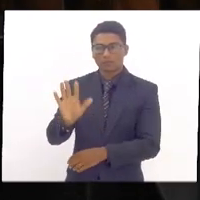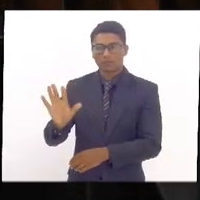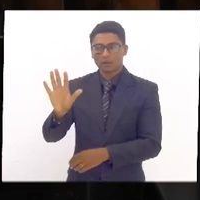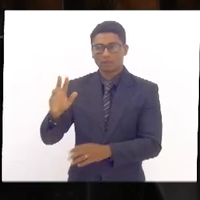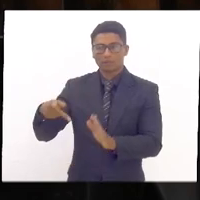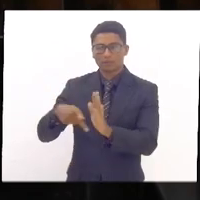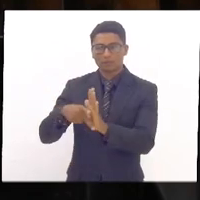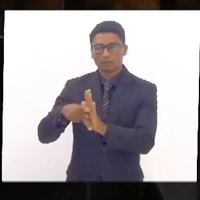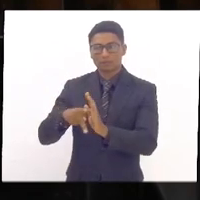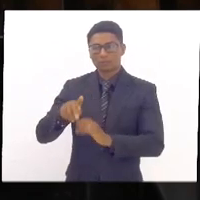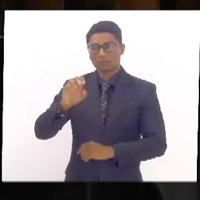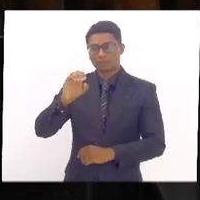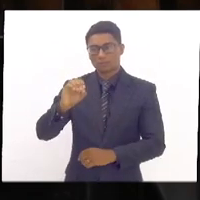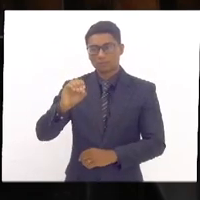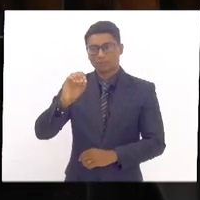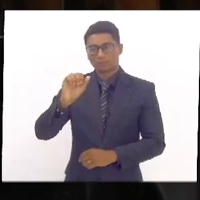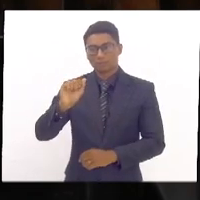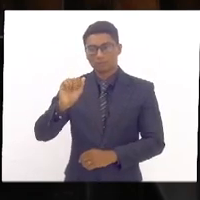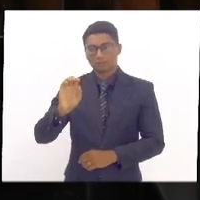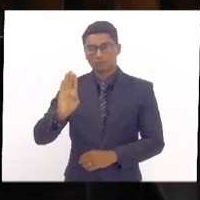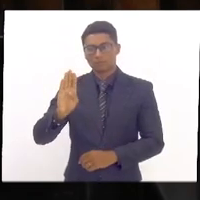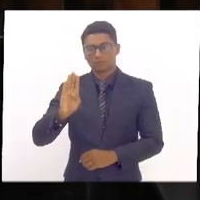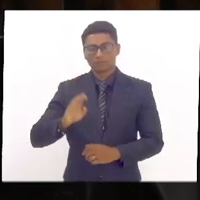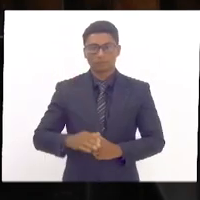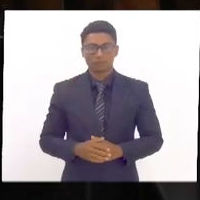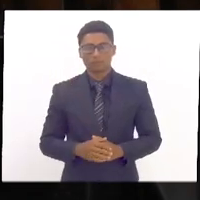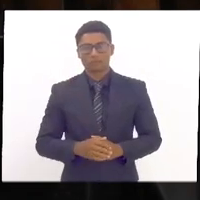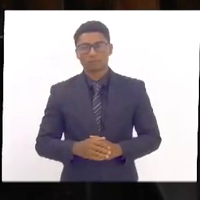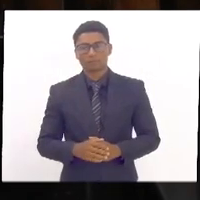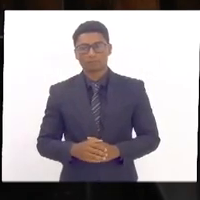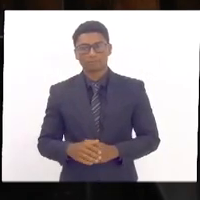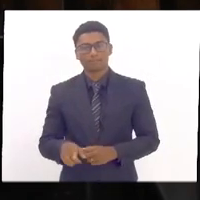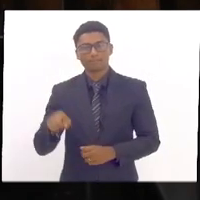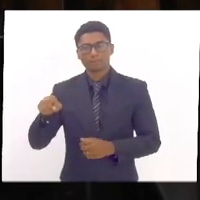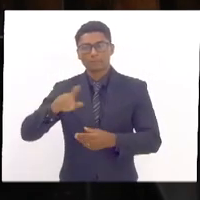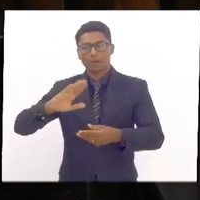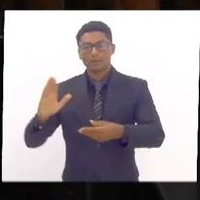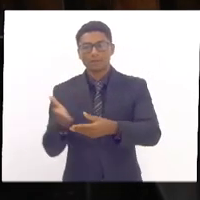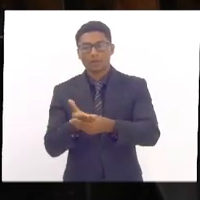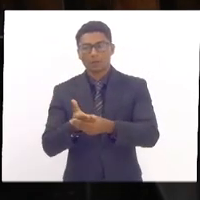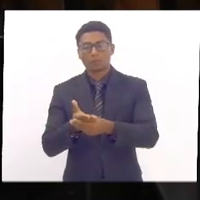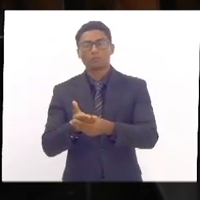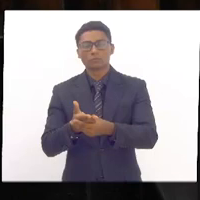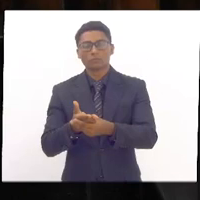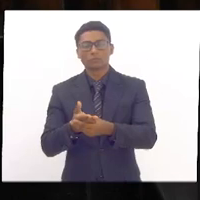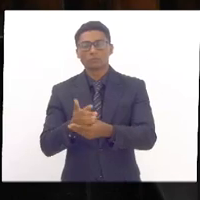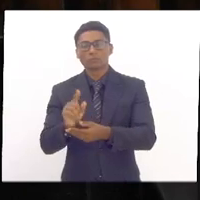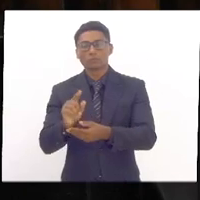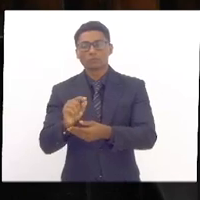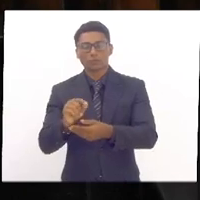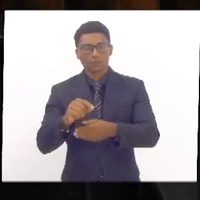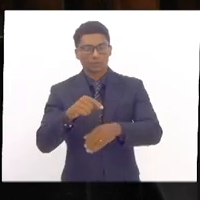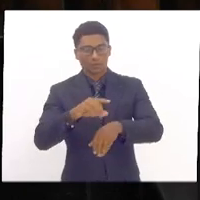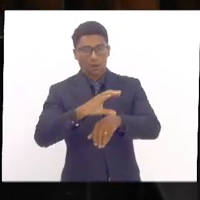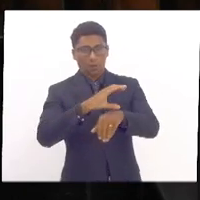dos Advogados do Brasil entrou com uma ação direta de